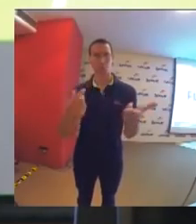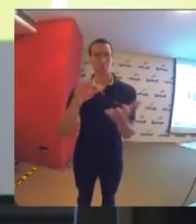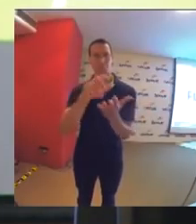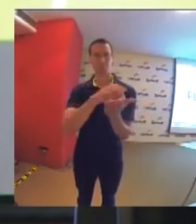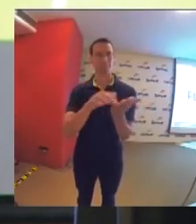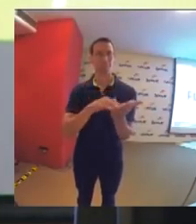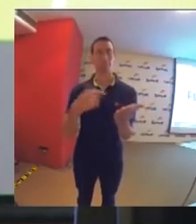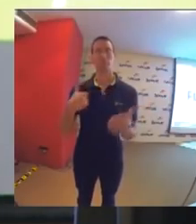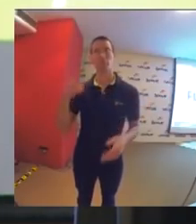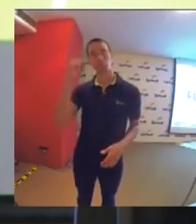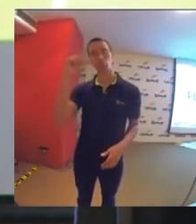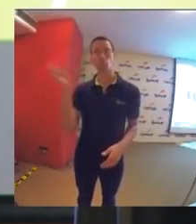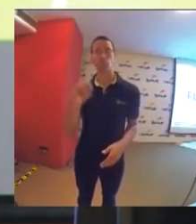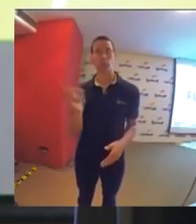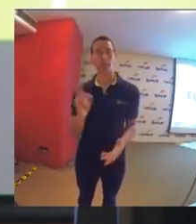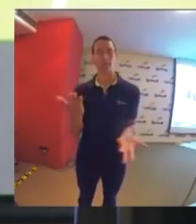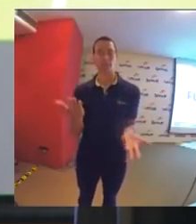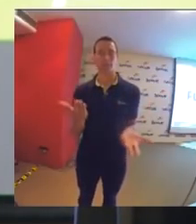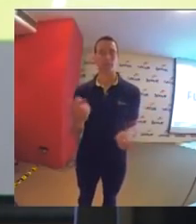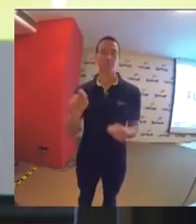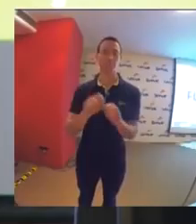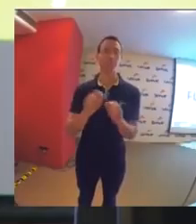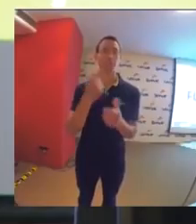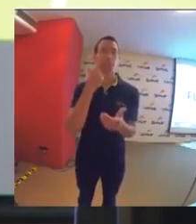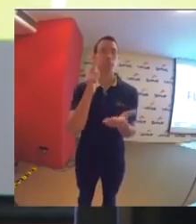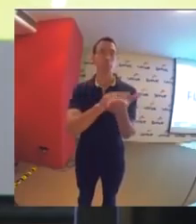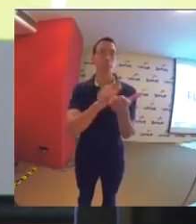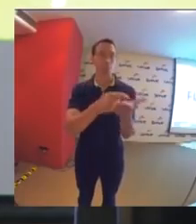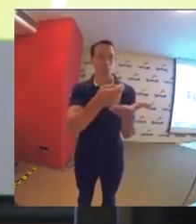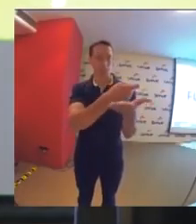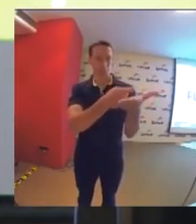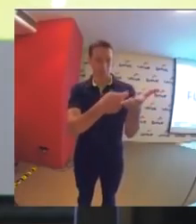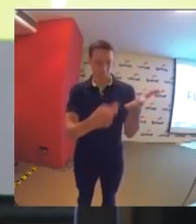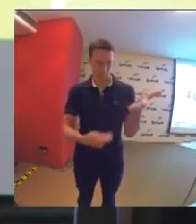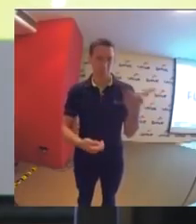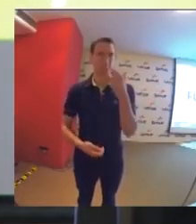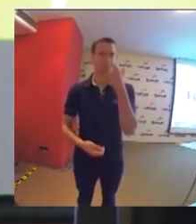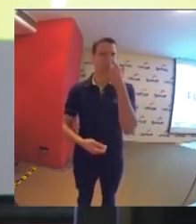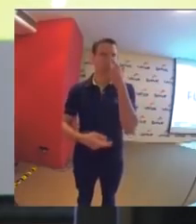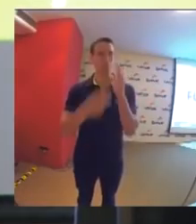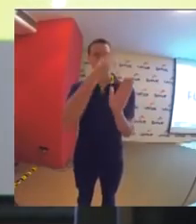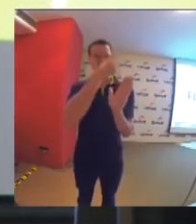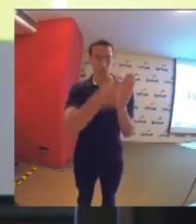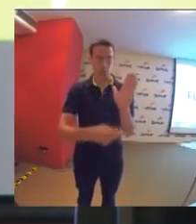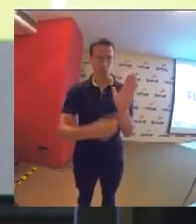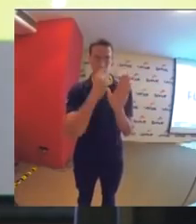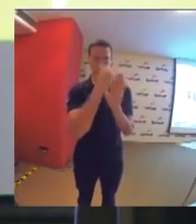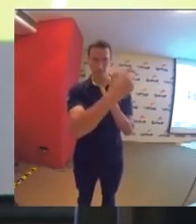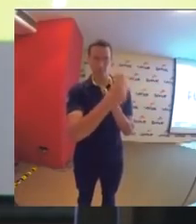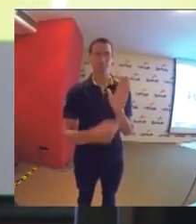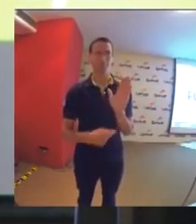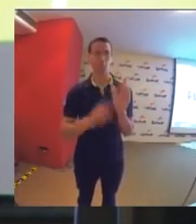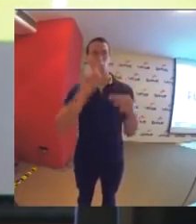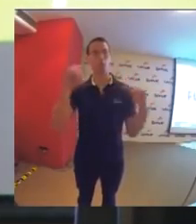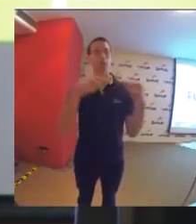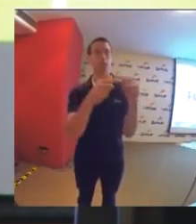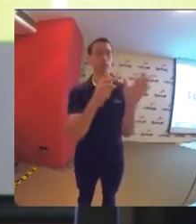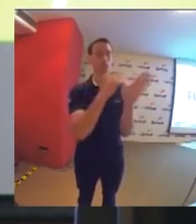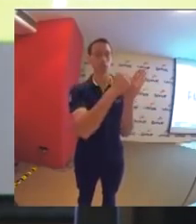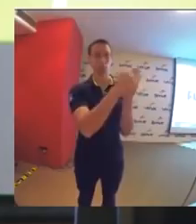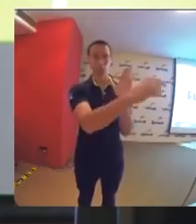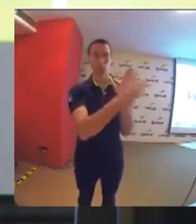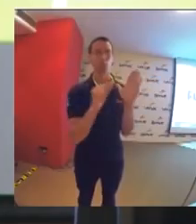Então pega aí num papel e escreve. Projeto. Objetivo. Eles, o que é isso? Aquilo que tu